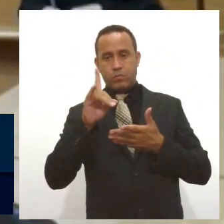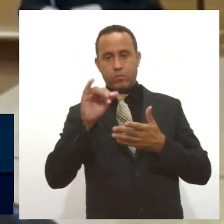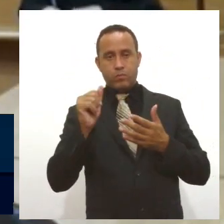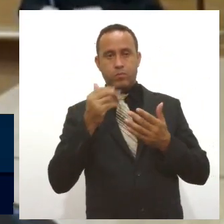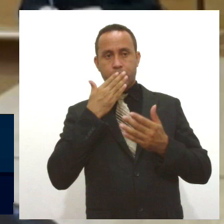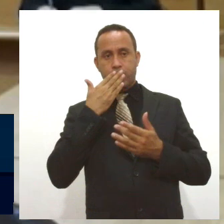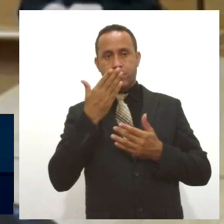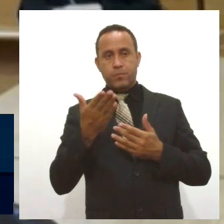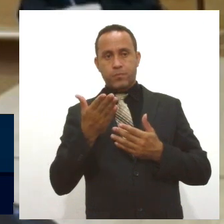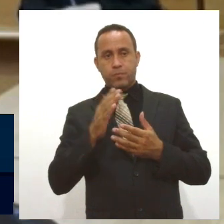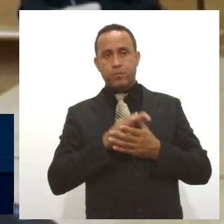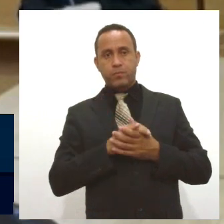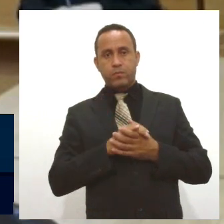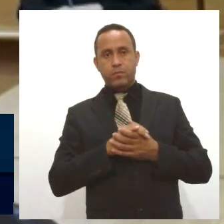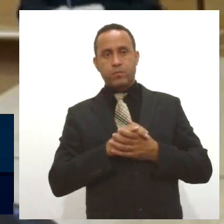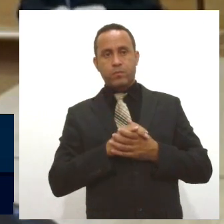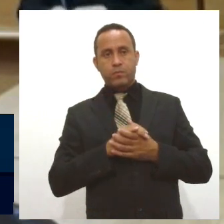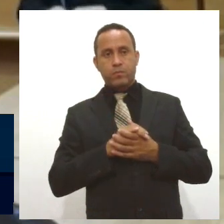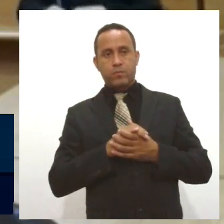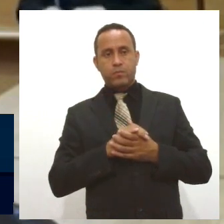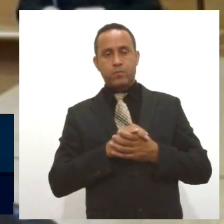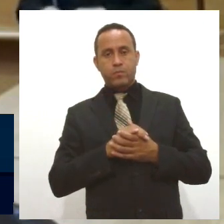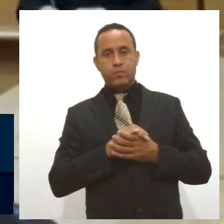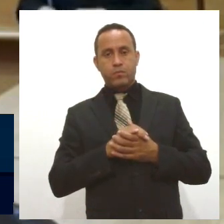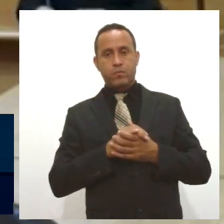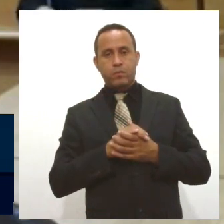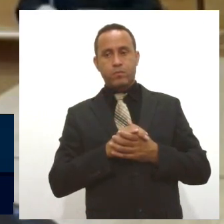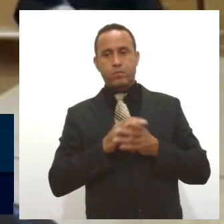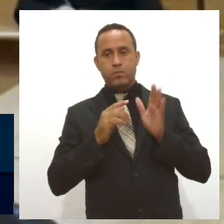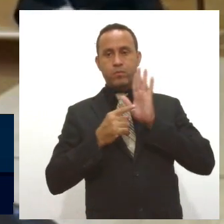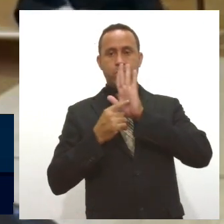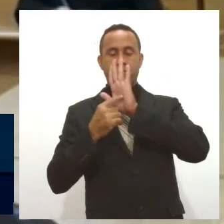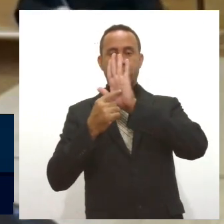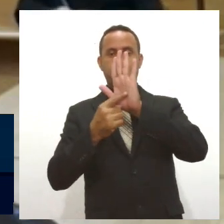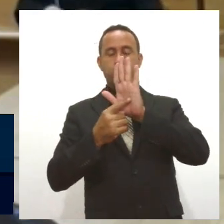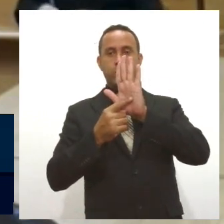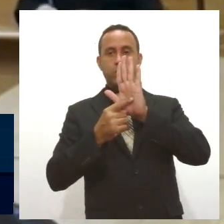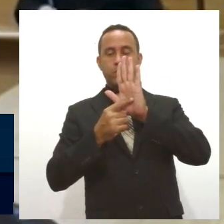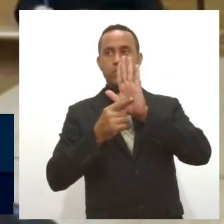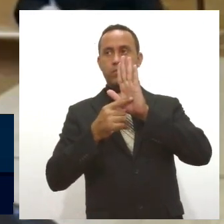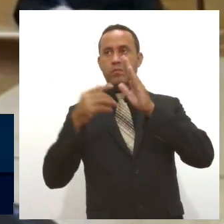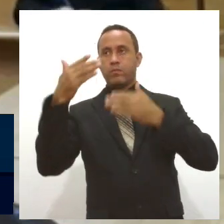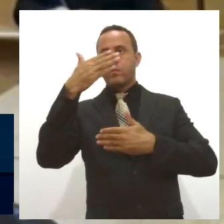pediria, eu fiz uma apresentação em PowerPoint.